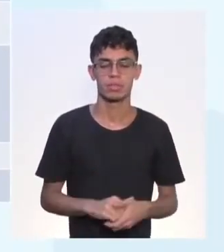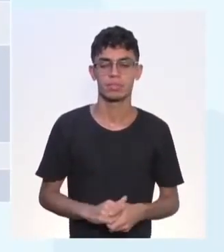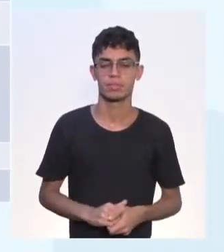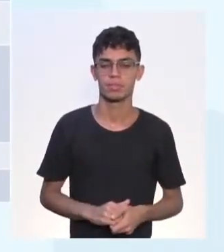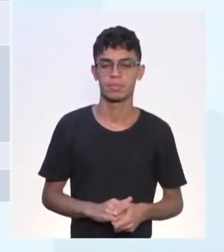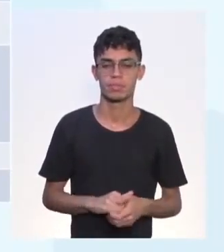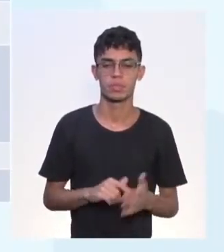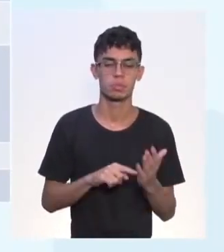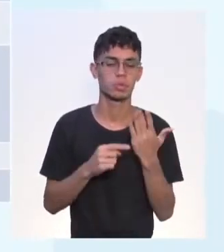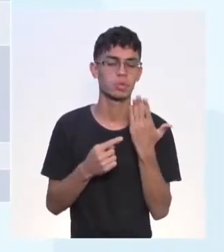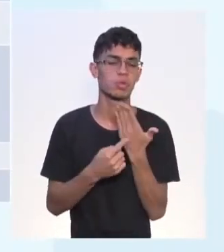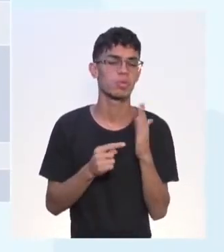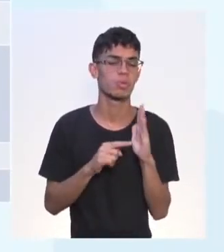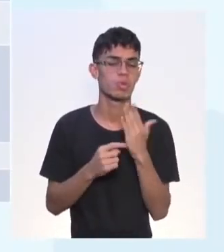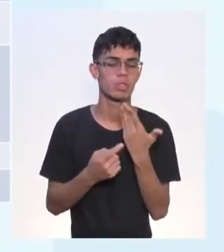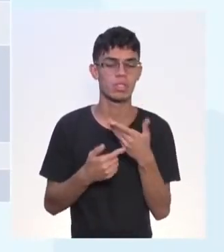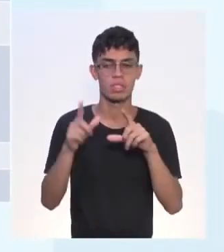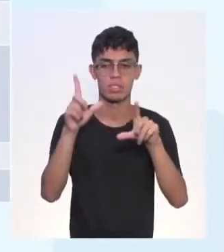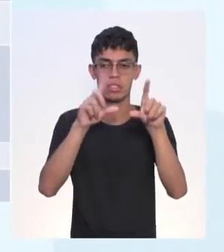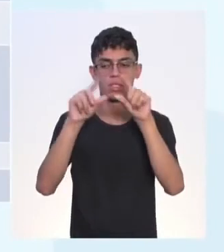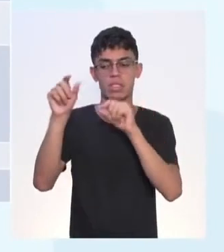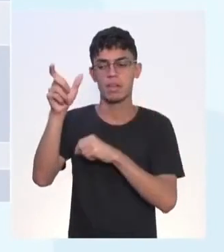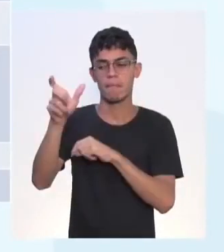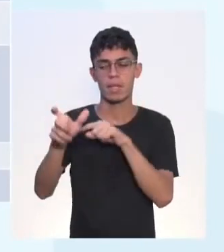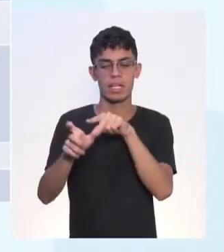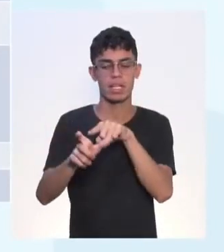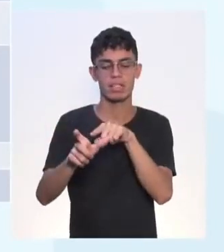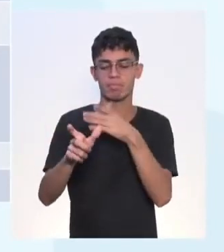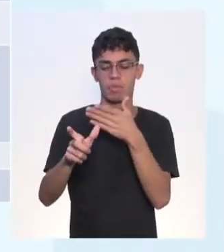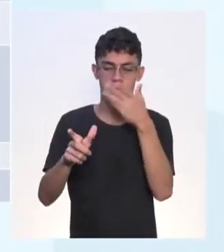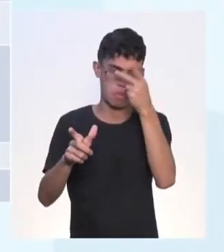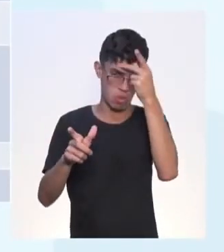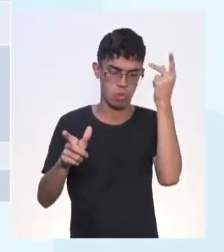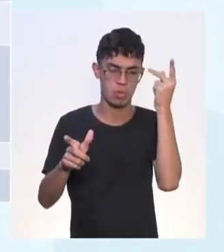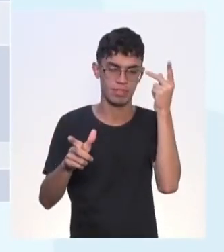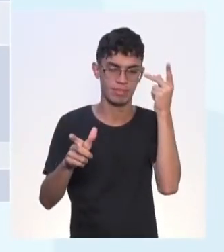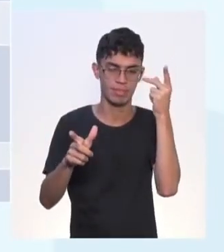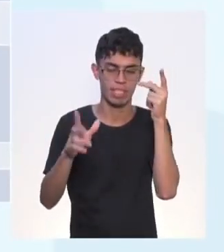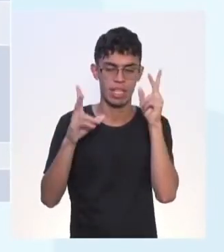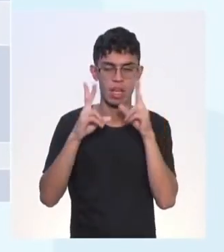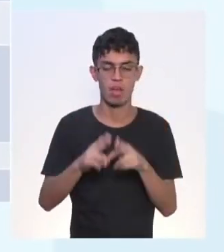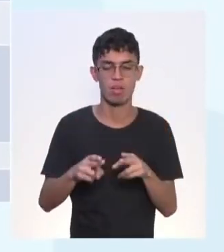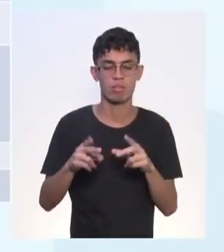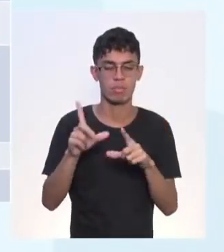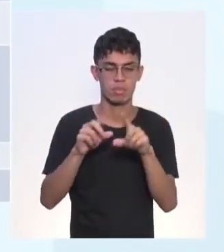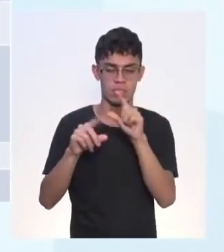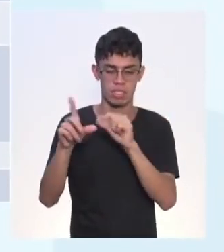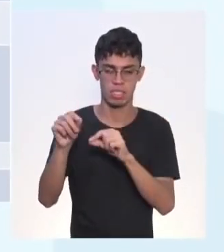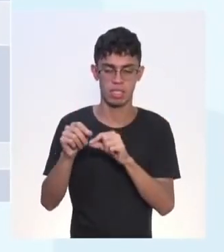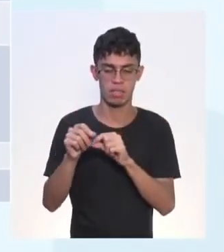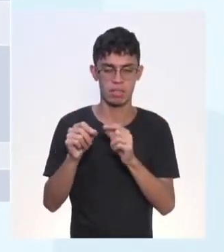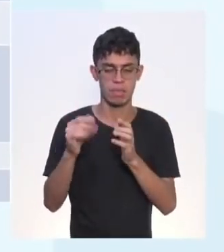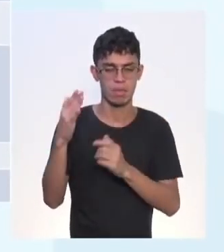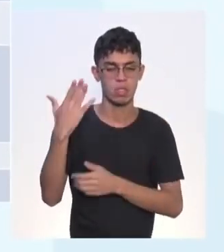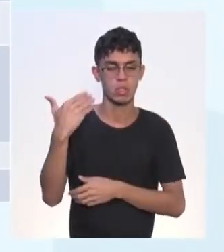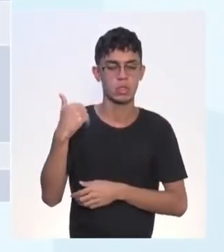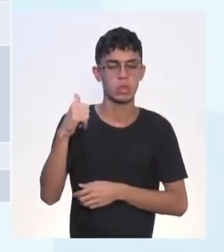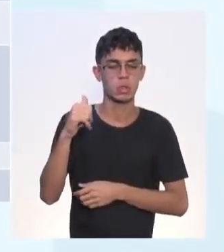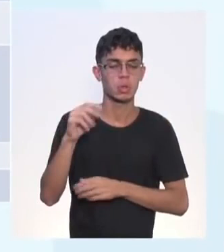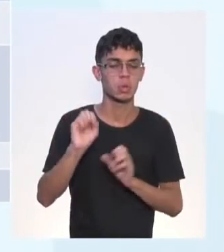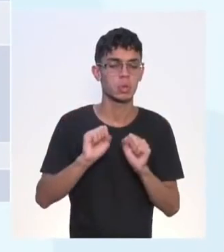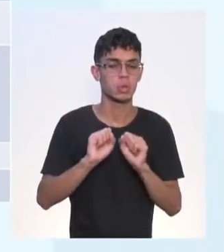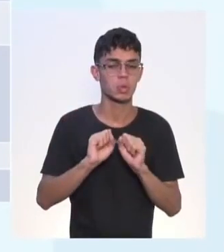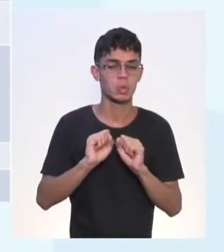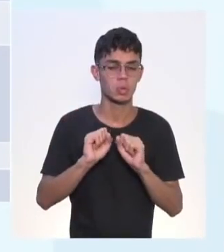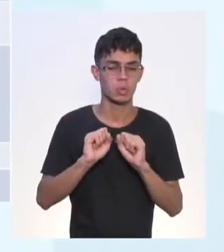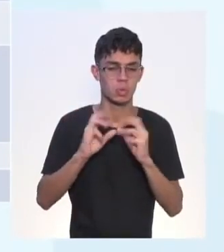metaforicamente, figuradamente, falar estrelas como pessoas que são estrelas, né? Então, a estrela brilhou no show, tal. Então, mas onde elas